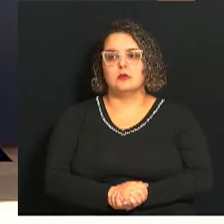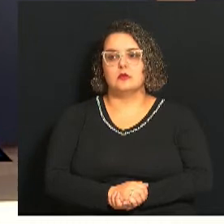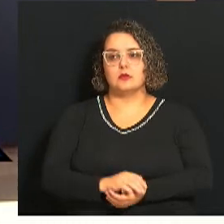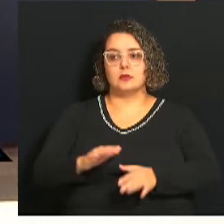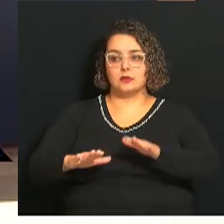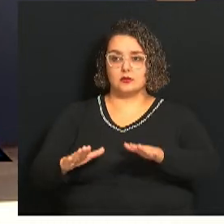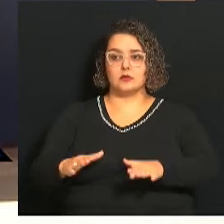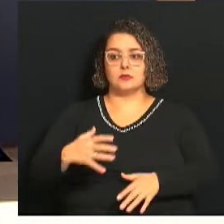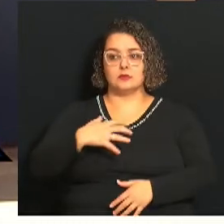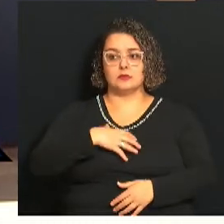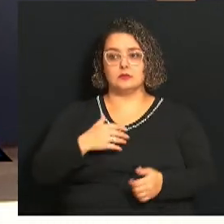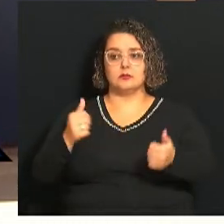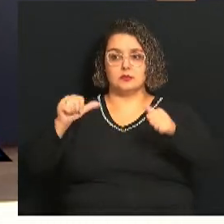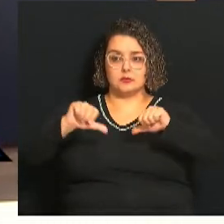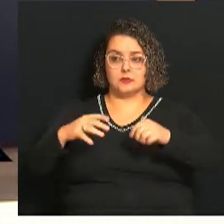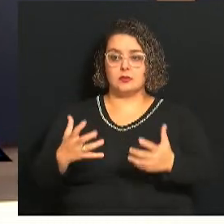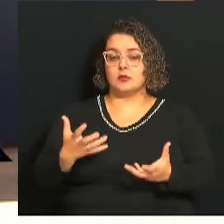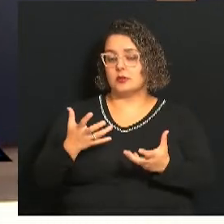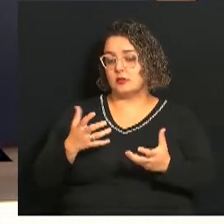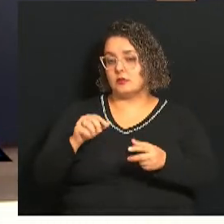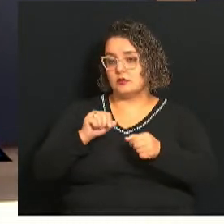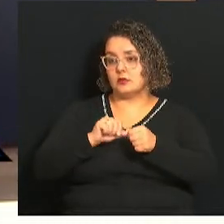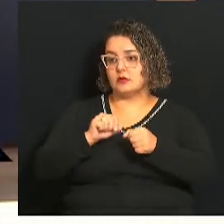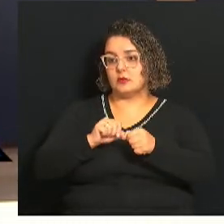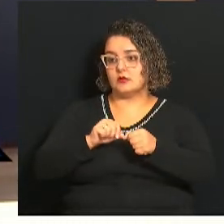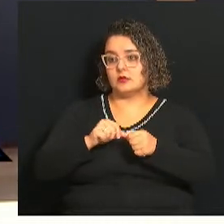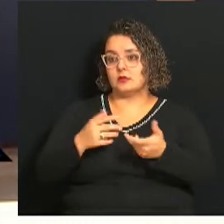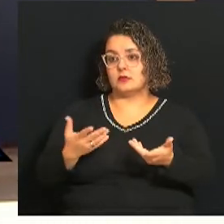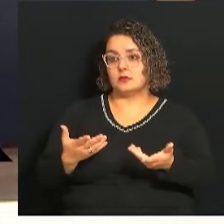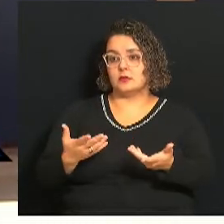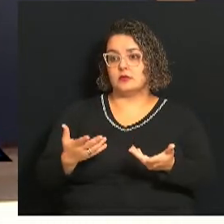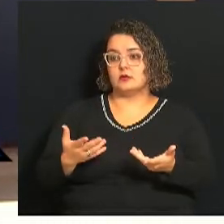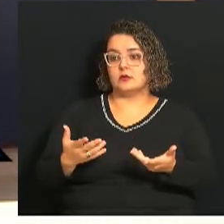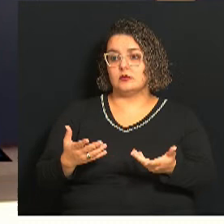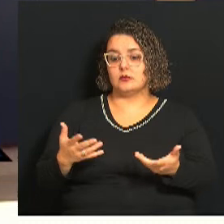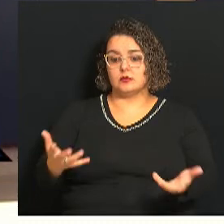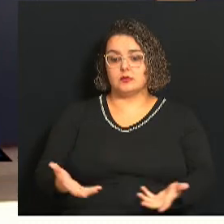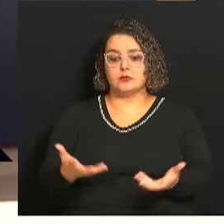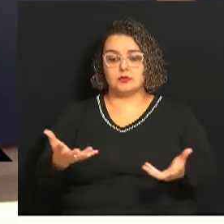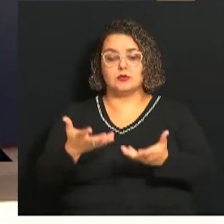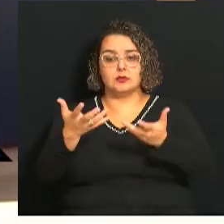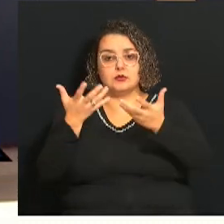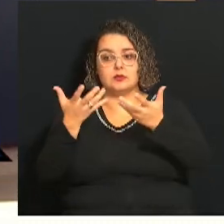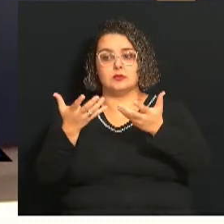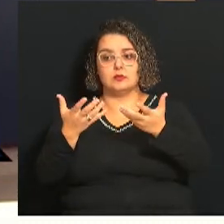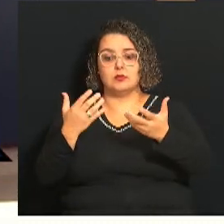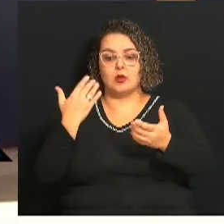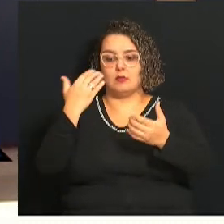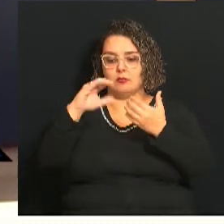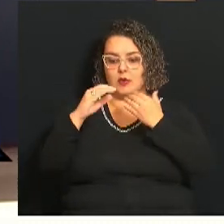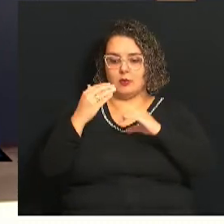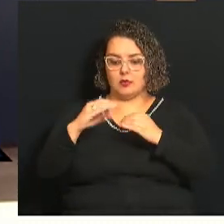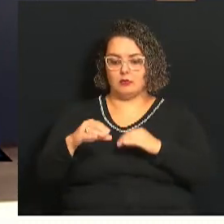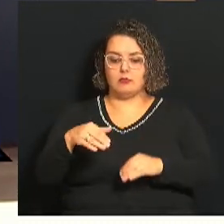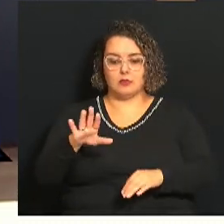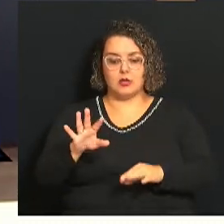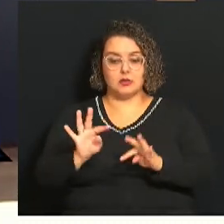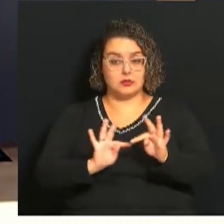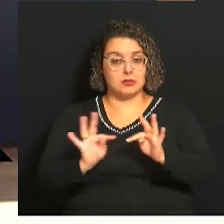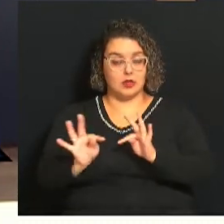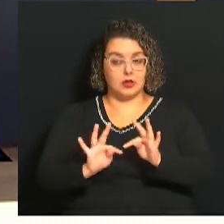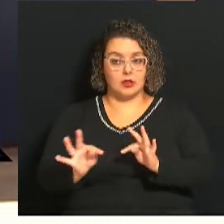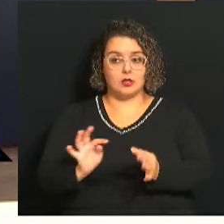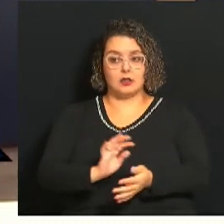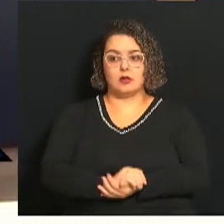prejudicadas, porque gostariam de fazer, até no sentido de contribuição, algumas colocações mais técnicas, onde